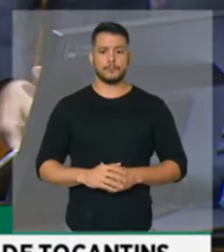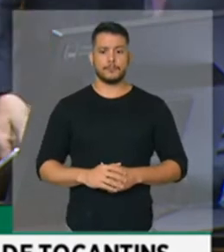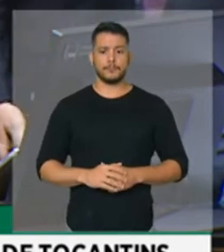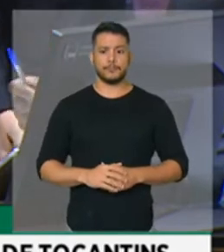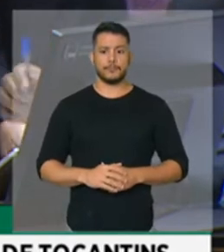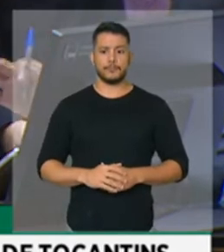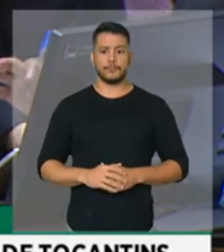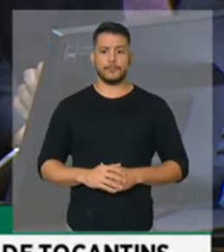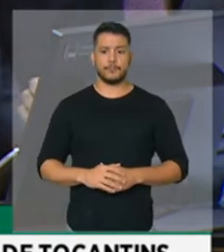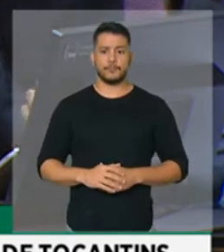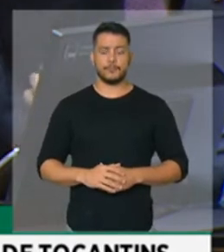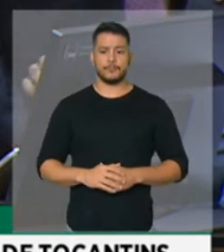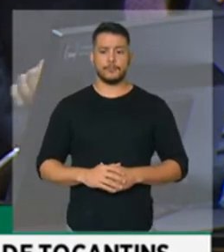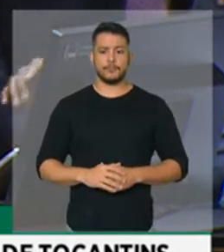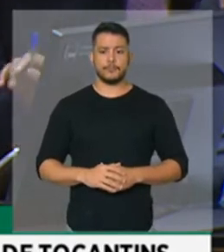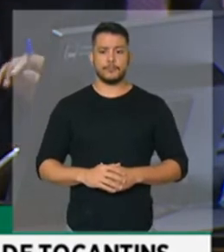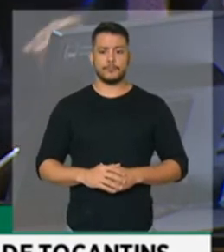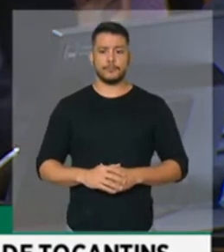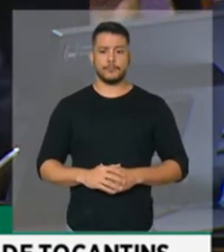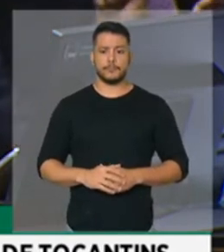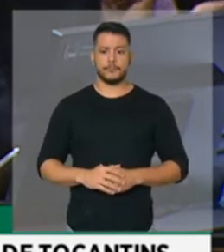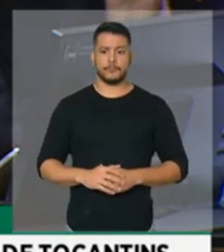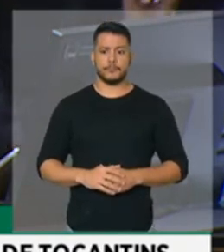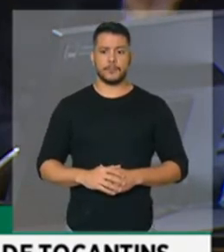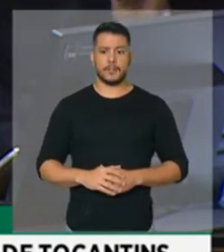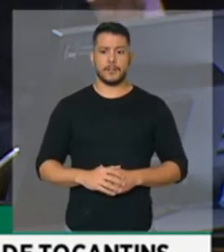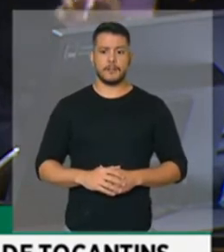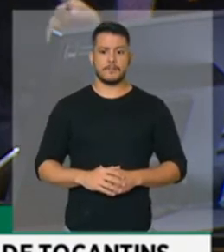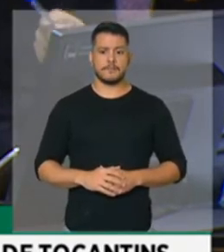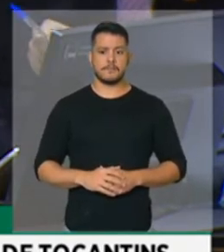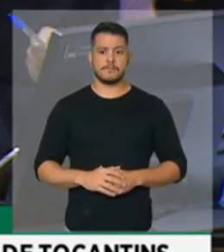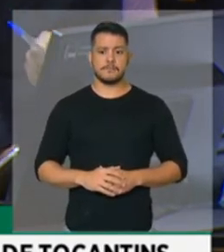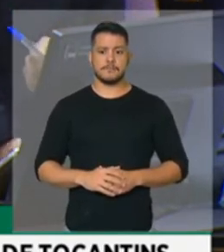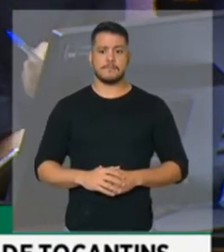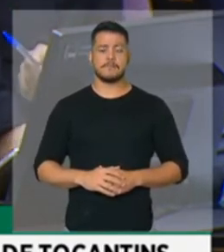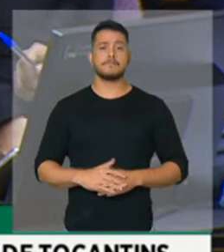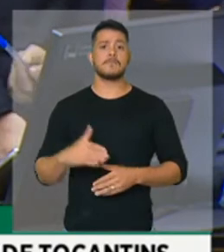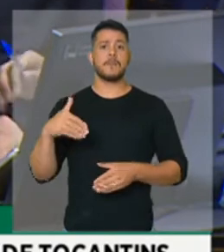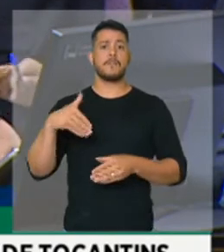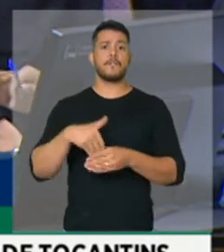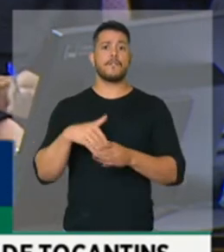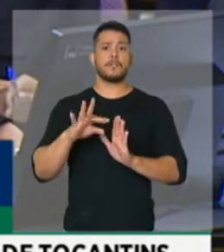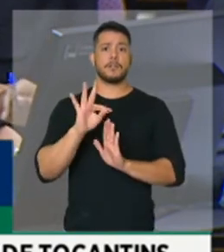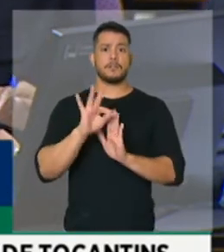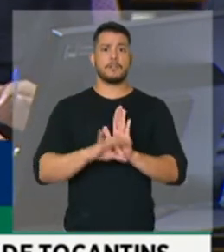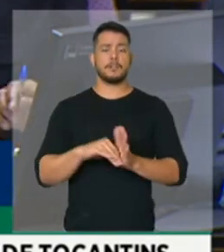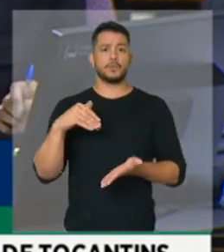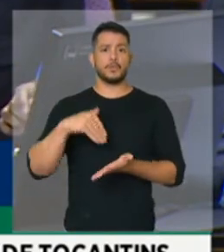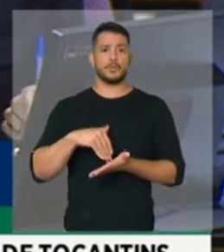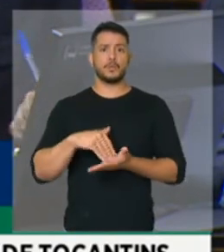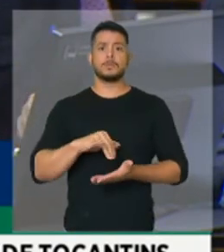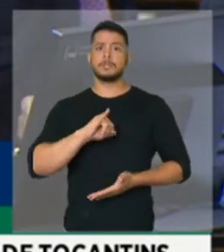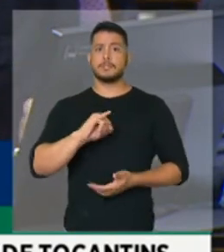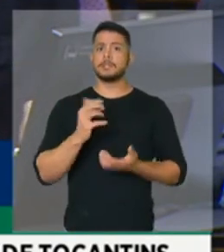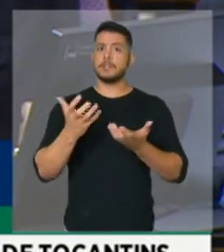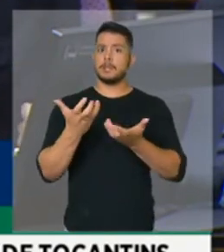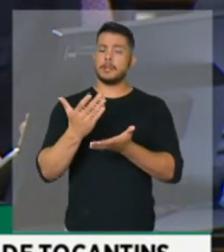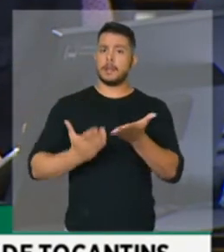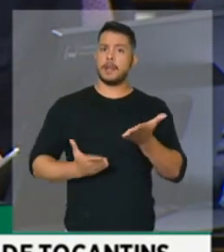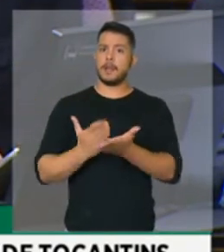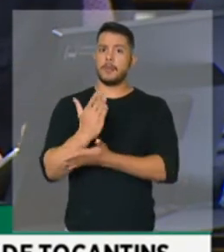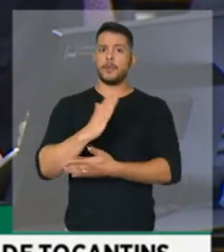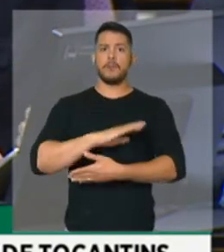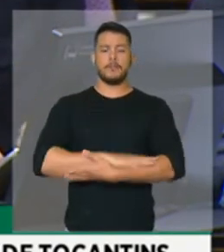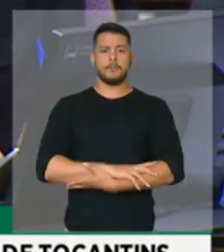rapidamente. Deixa eu concluir a votação aqui. Em votação, a redação final. Aqueles que forem pela aprovação, permaneçam como se